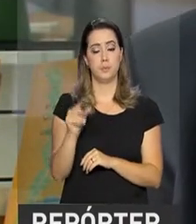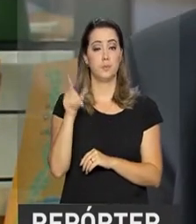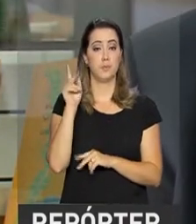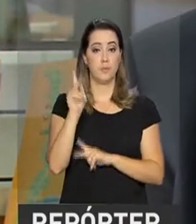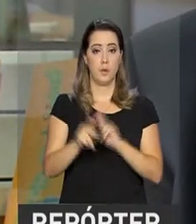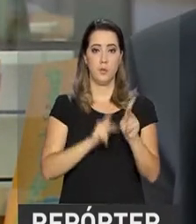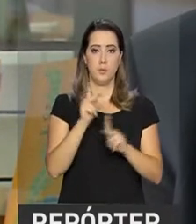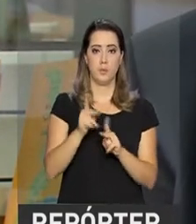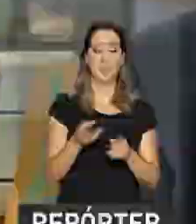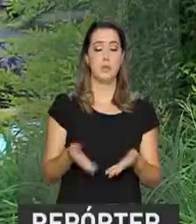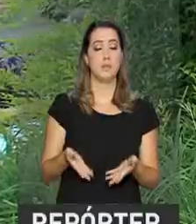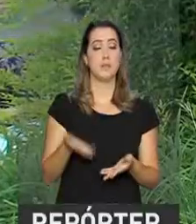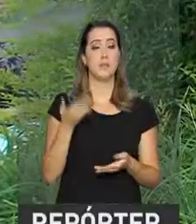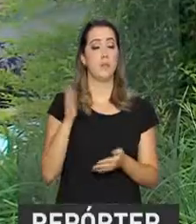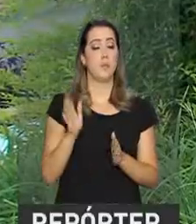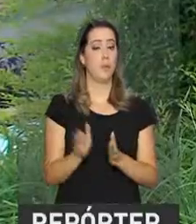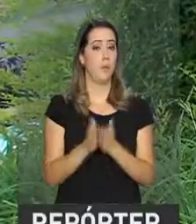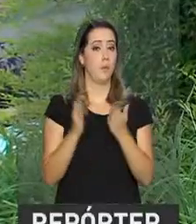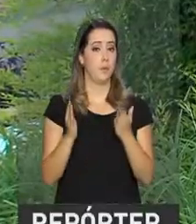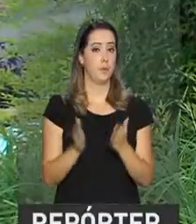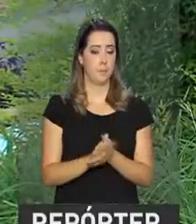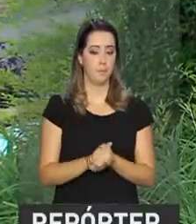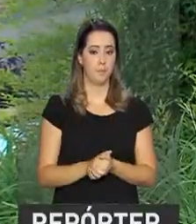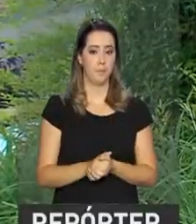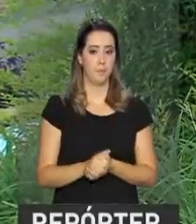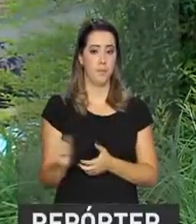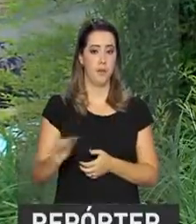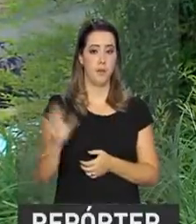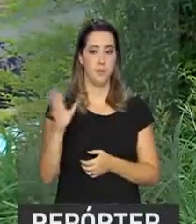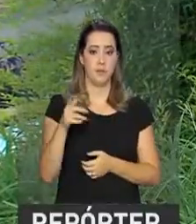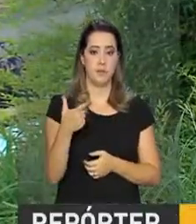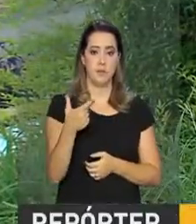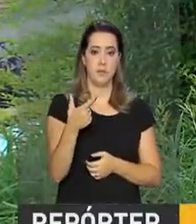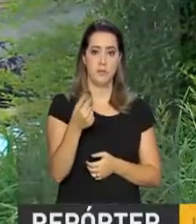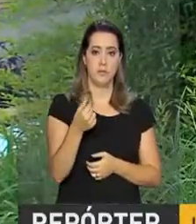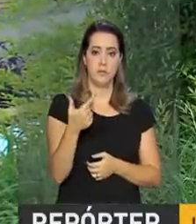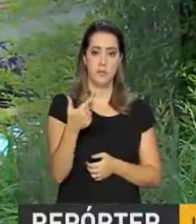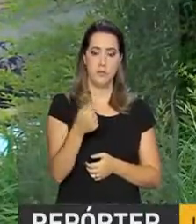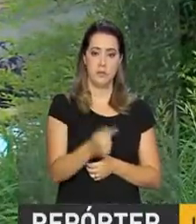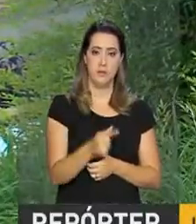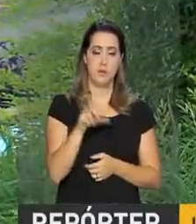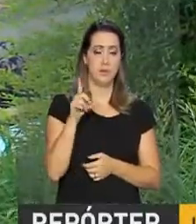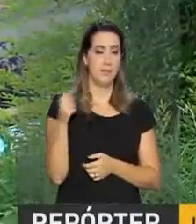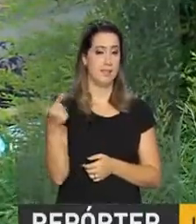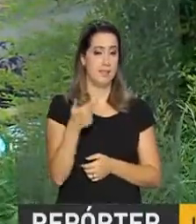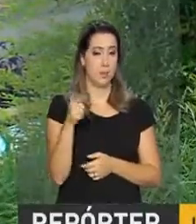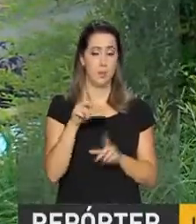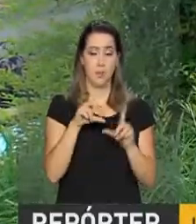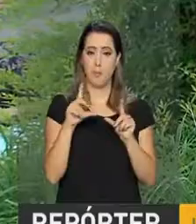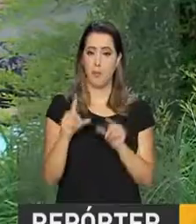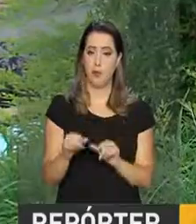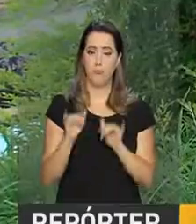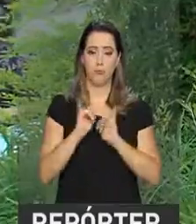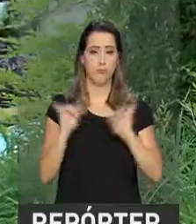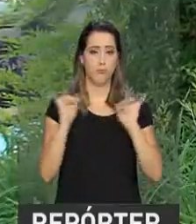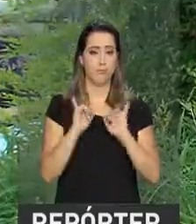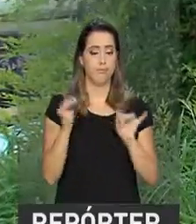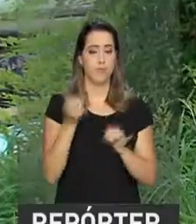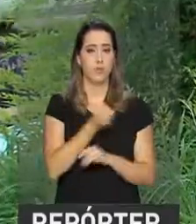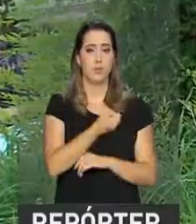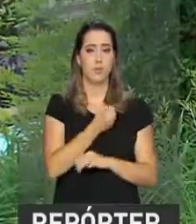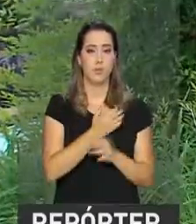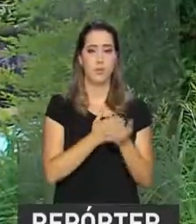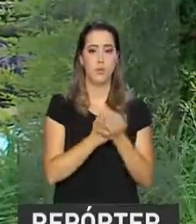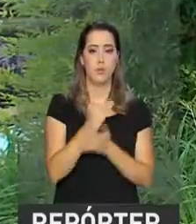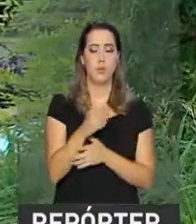população mais pobre brasileira a atuação de 2017 foi a segunda menor em toda a história de divulgação do índice que começou nos anos